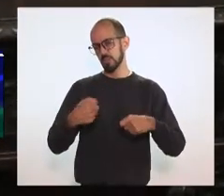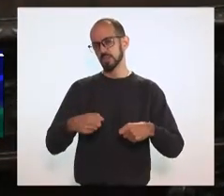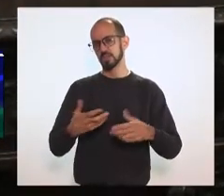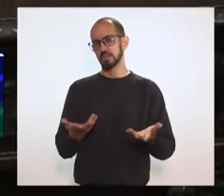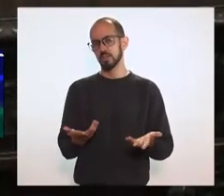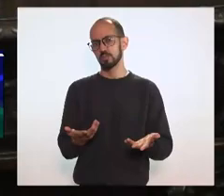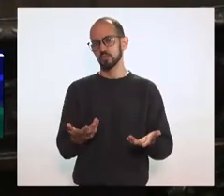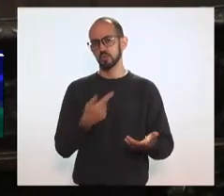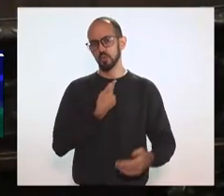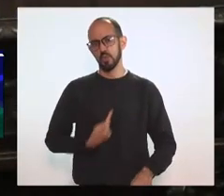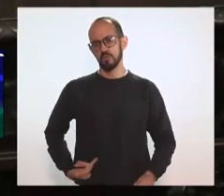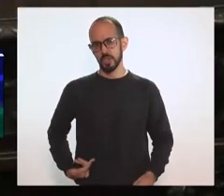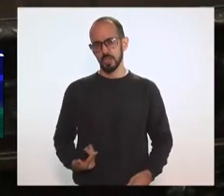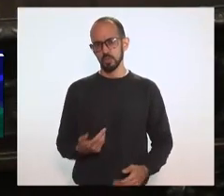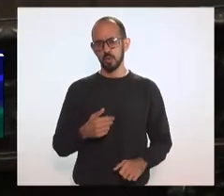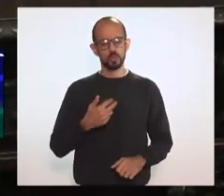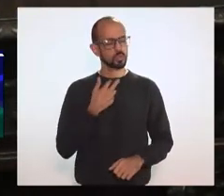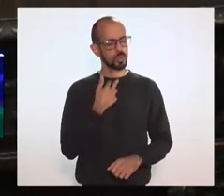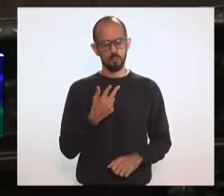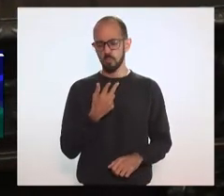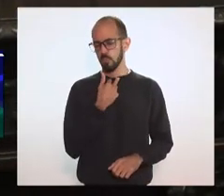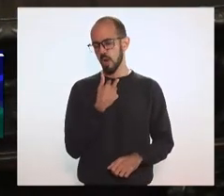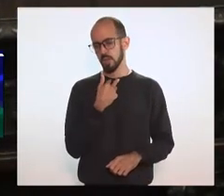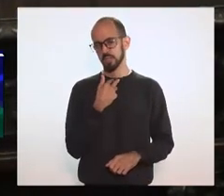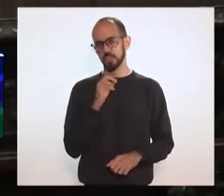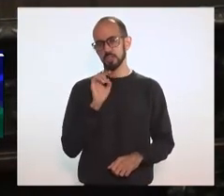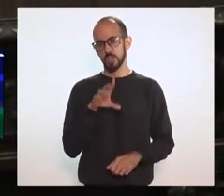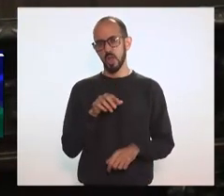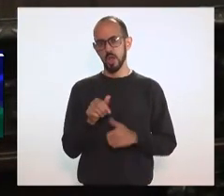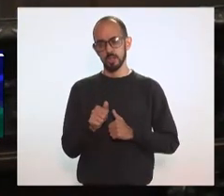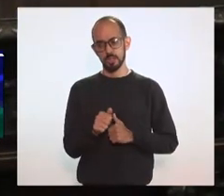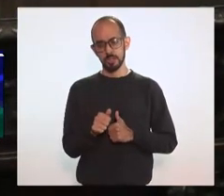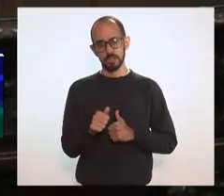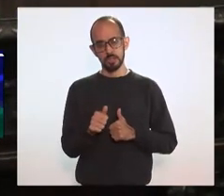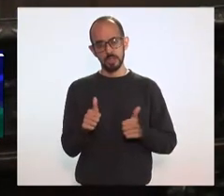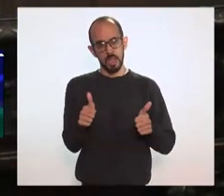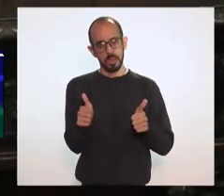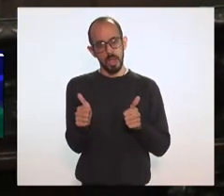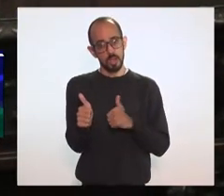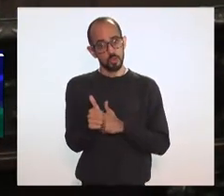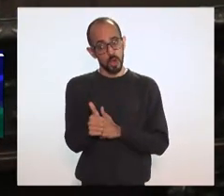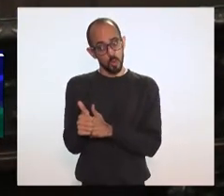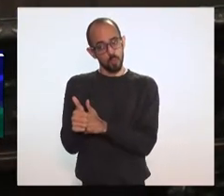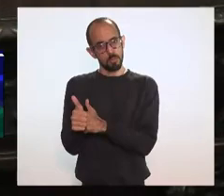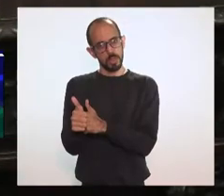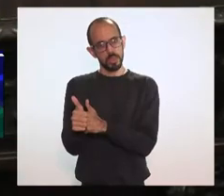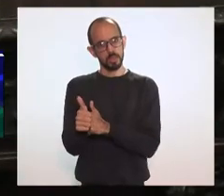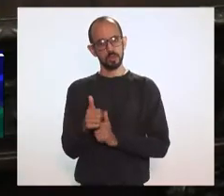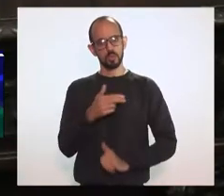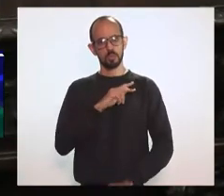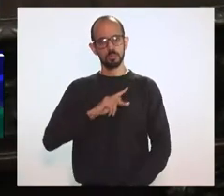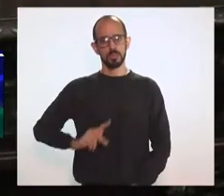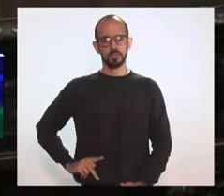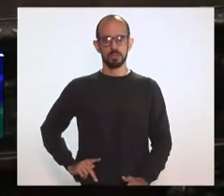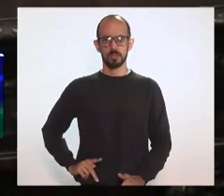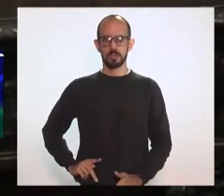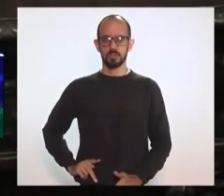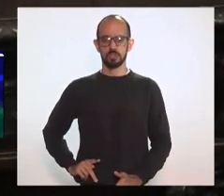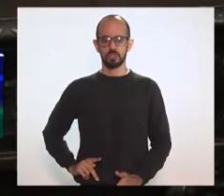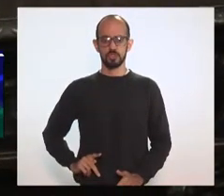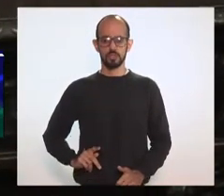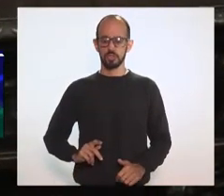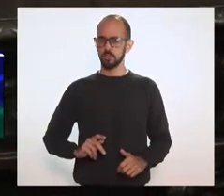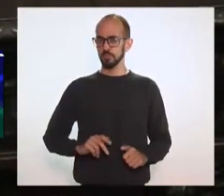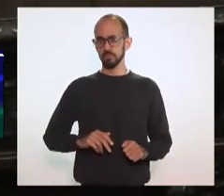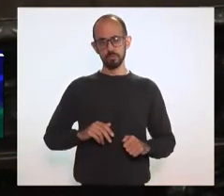A referência do governador não pode ser o alinhamento político com o presidente da República, em qualquer circunstância, qualquer que seja o cenário,